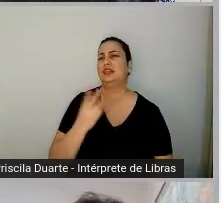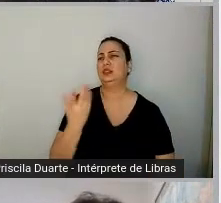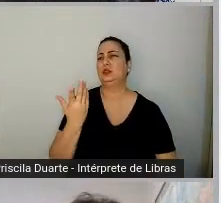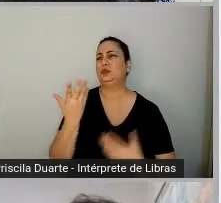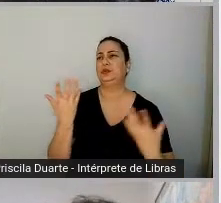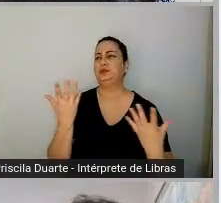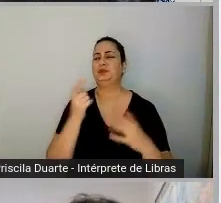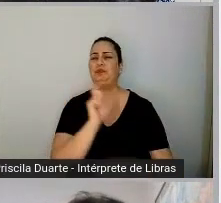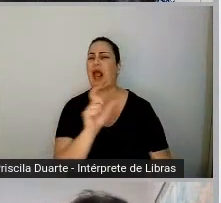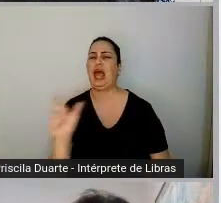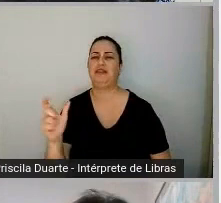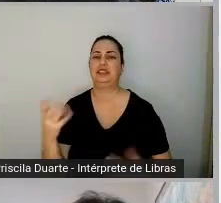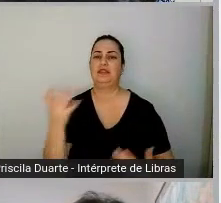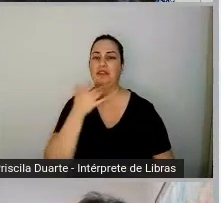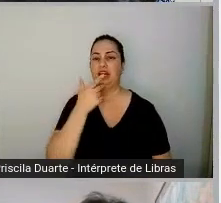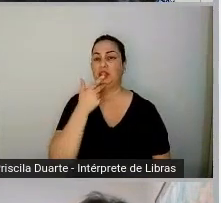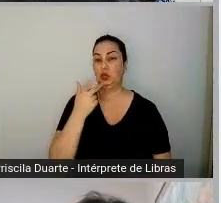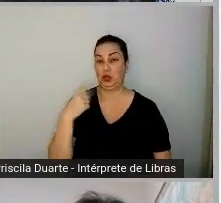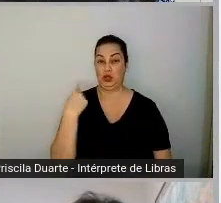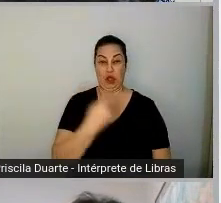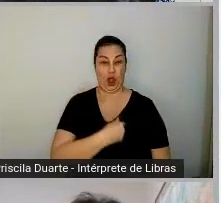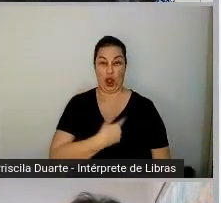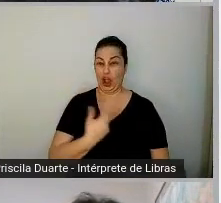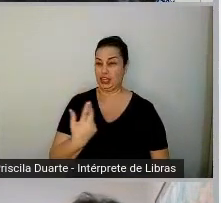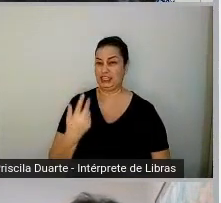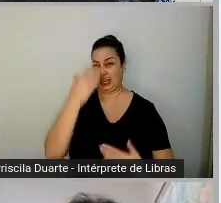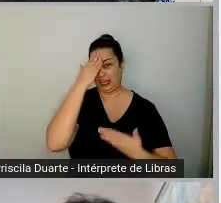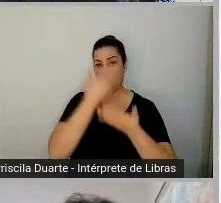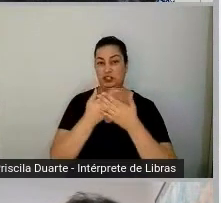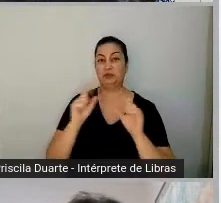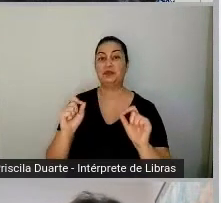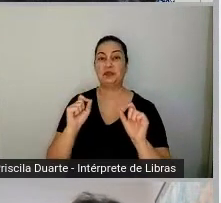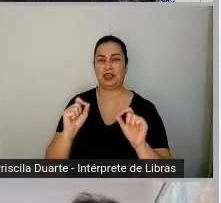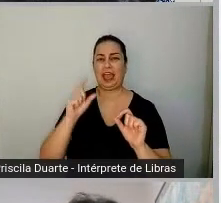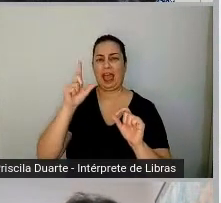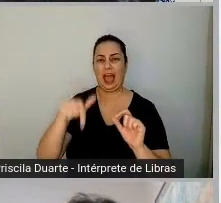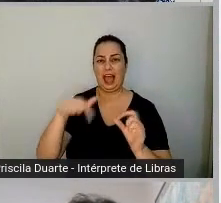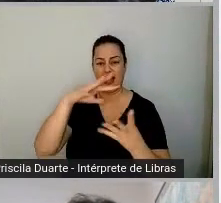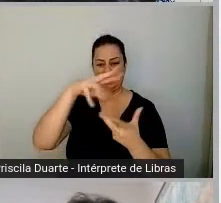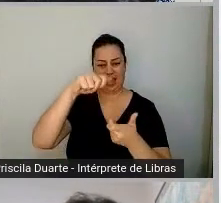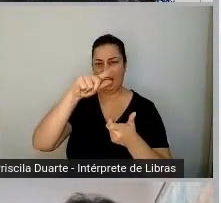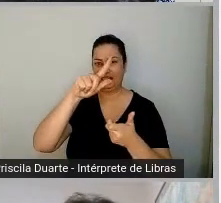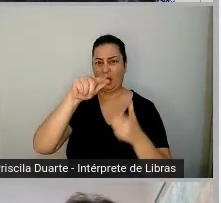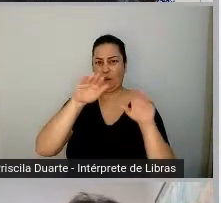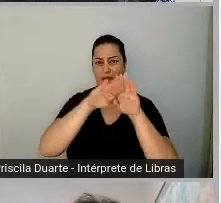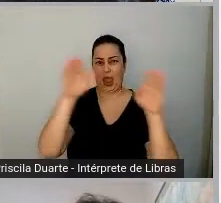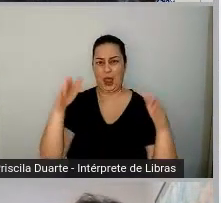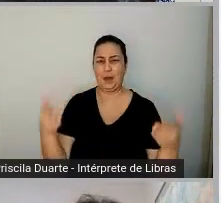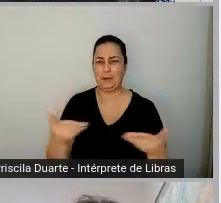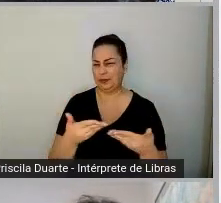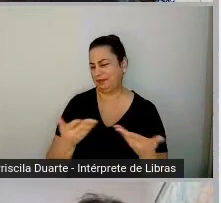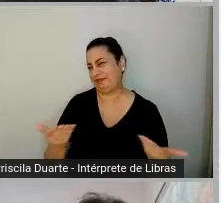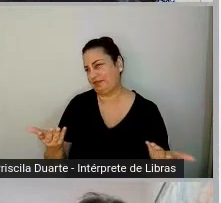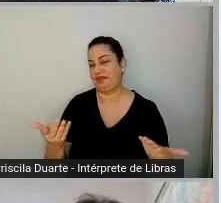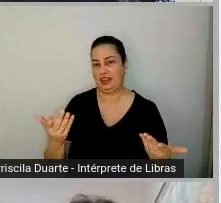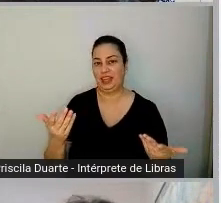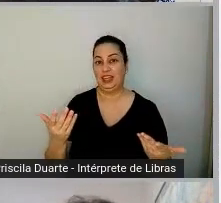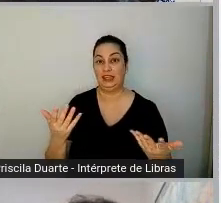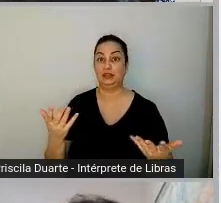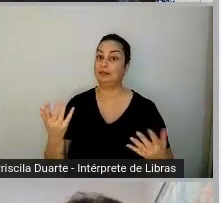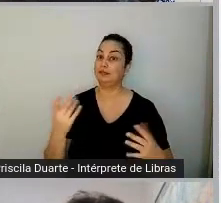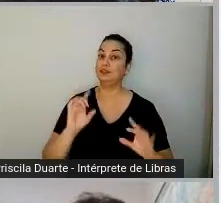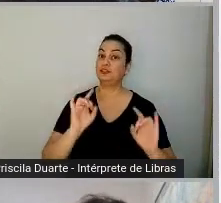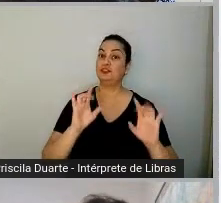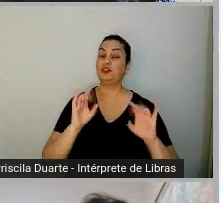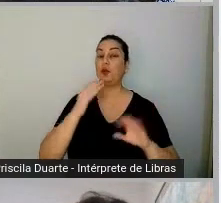somos terraplanistas, né? Defendemos o criacionismo, ou seja, isso só mostra o nosso sucesso, né? Que nós